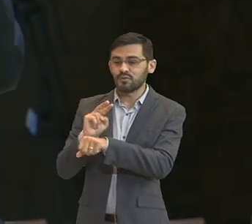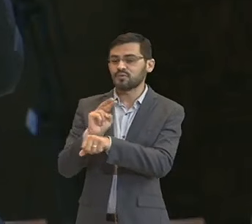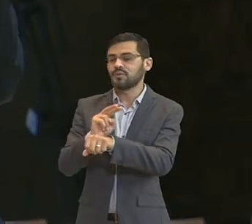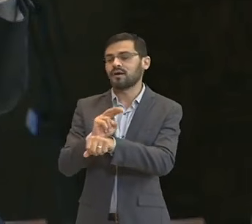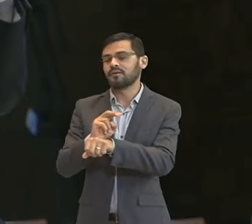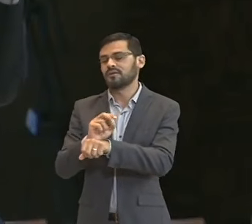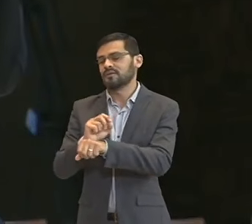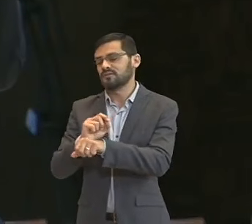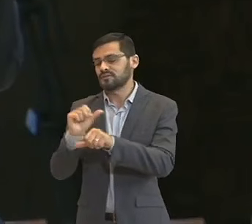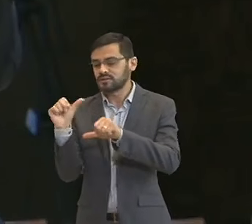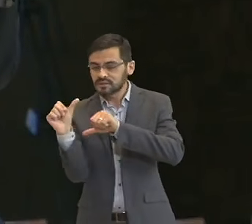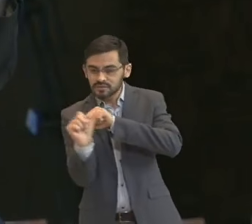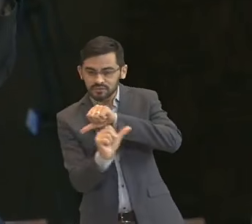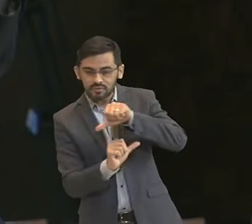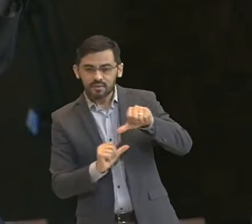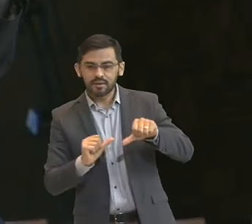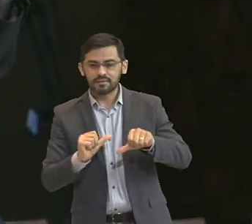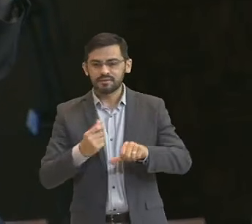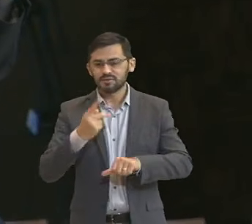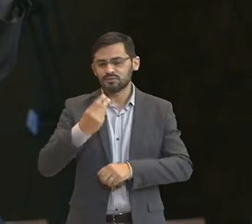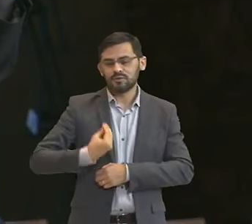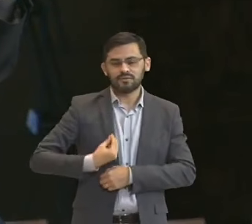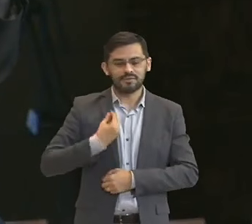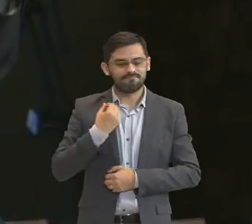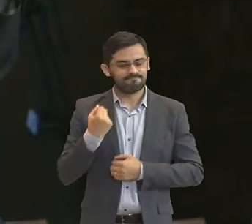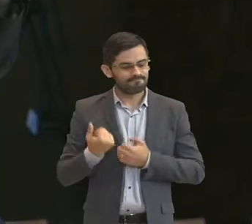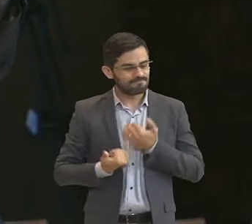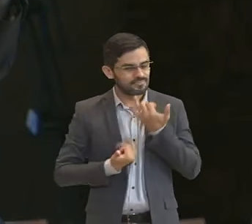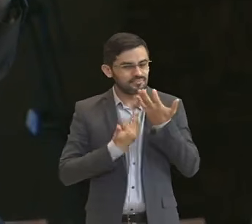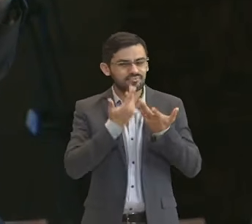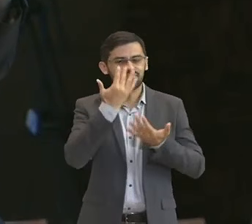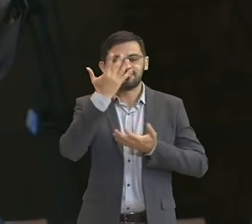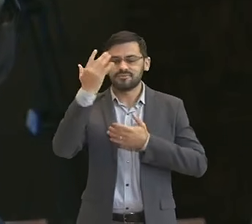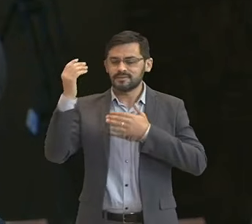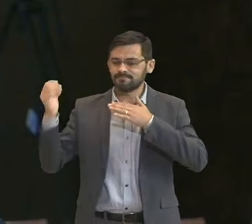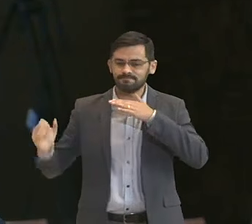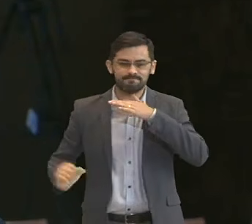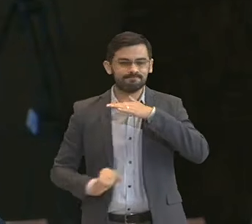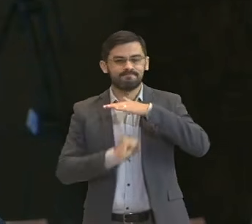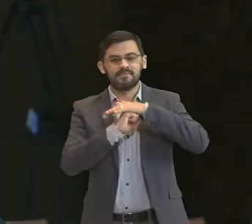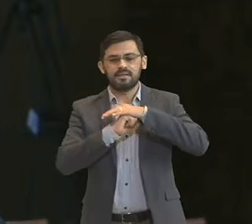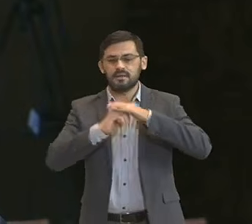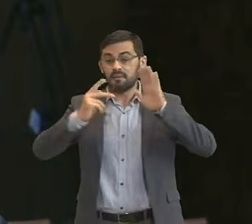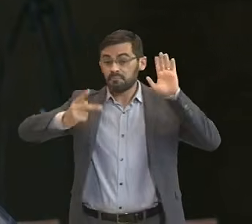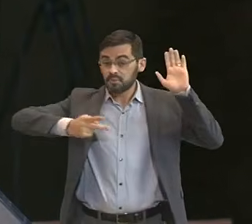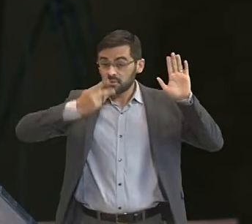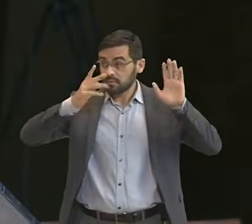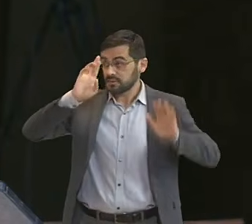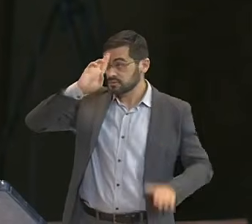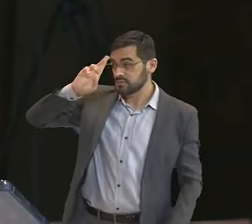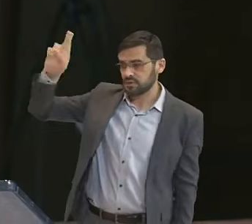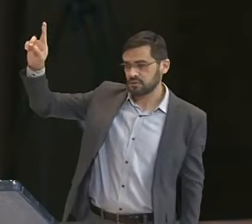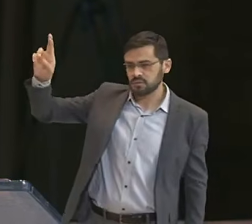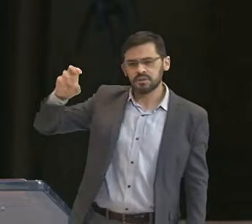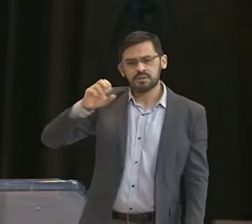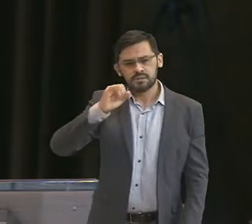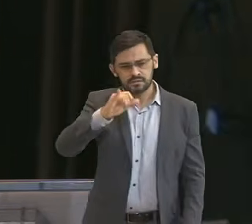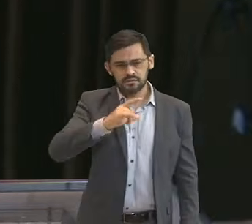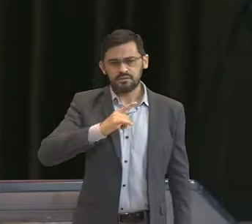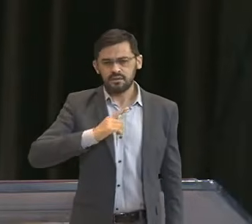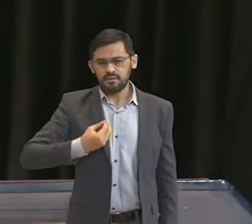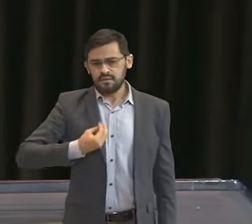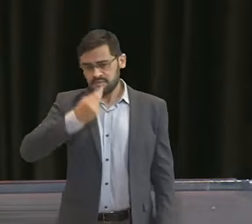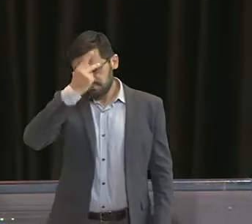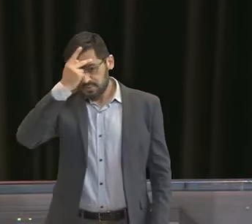rios de água viva vão fluir de dentro de você. É a promessa dele. Se há alguém aqui hoje, a quem o Espírito Santo